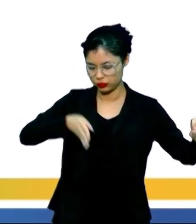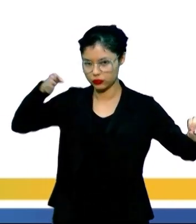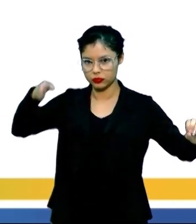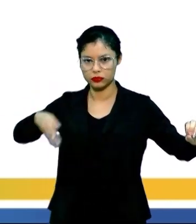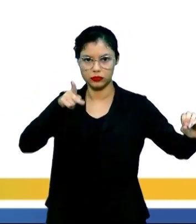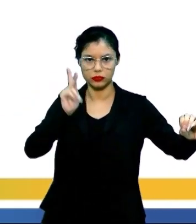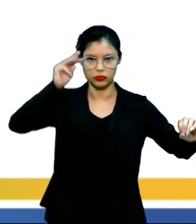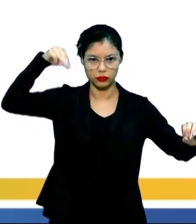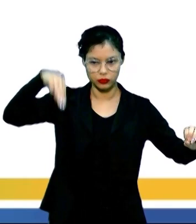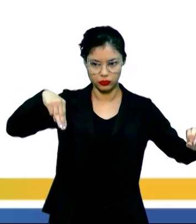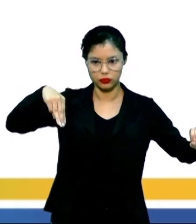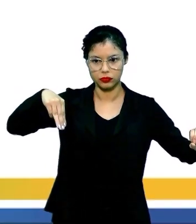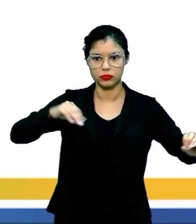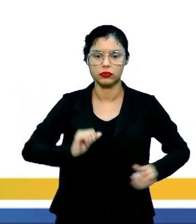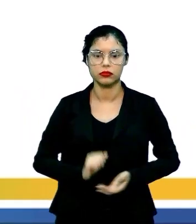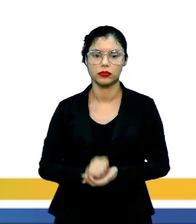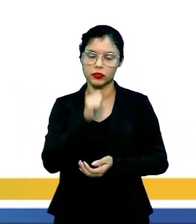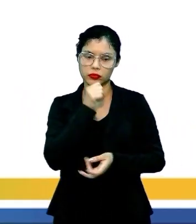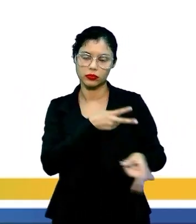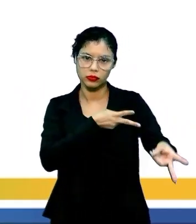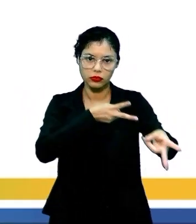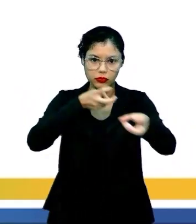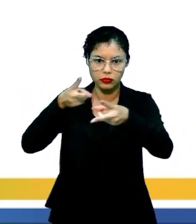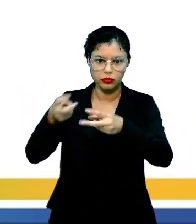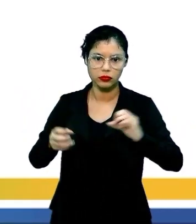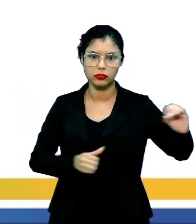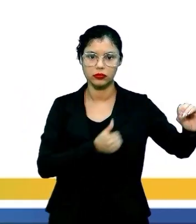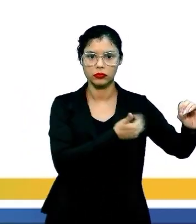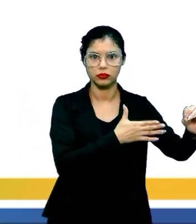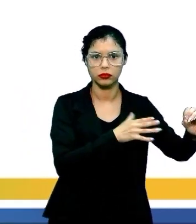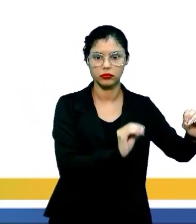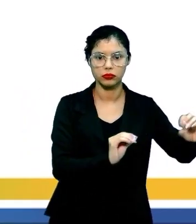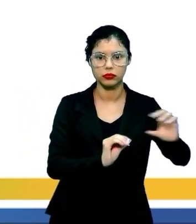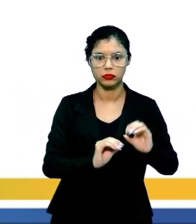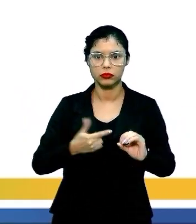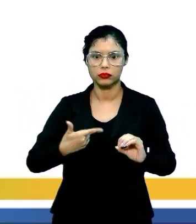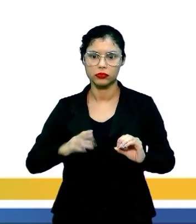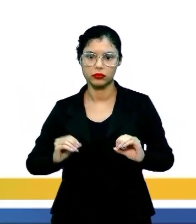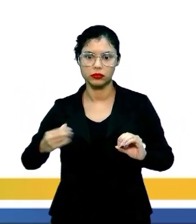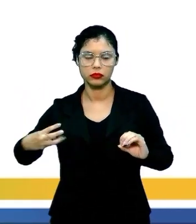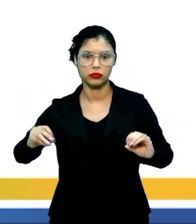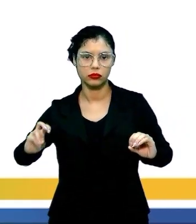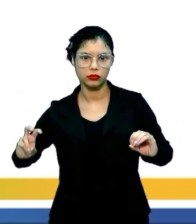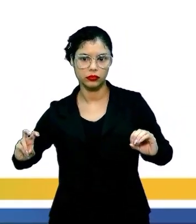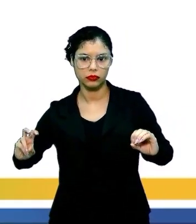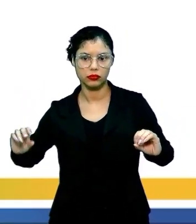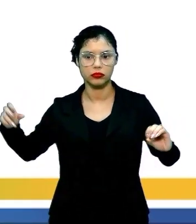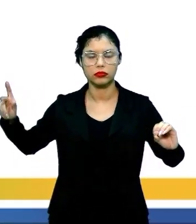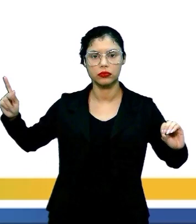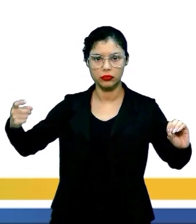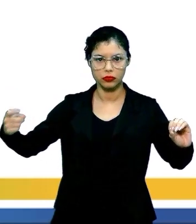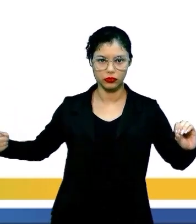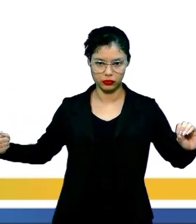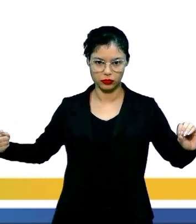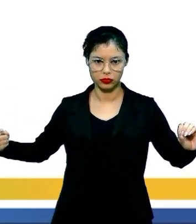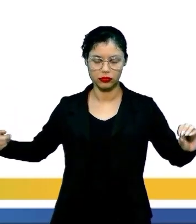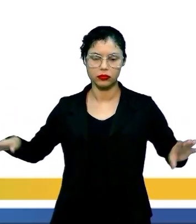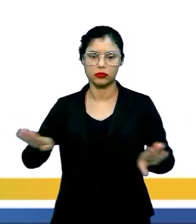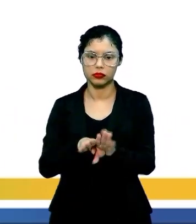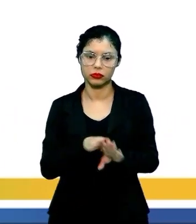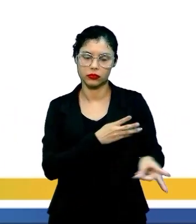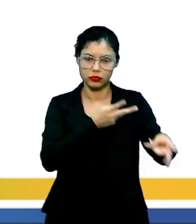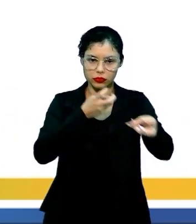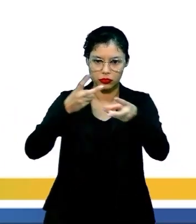quilômetros. Então, nesta reta, a gente observa valores como 0, 10, 20 e 35 quilômetros. E